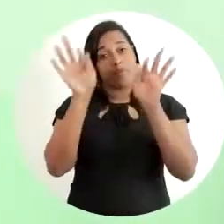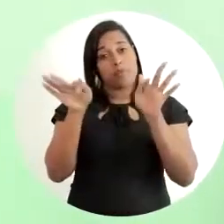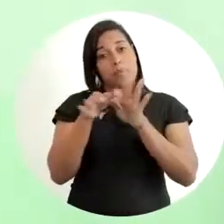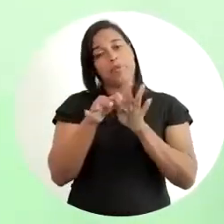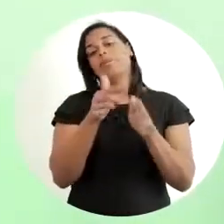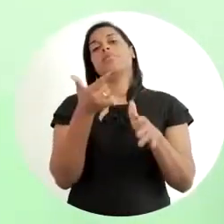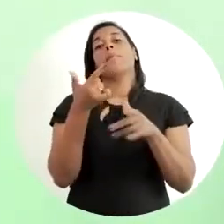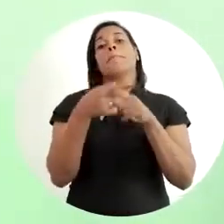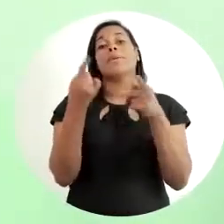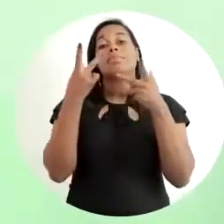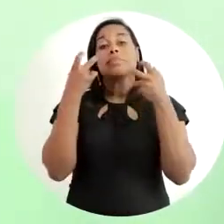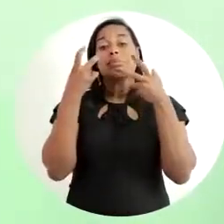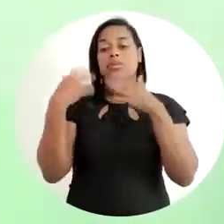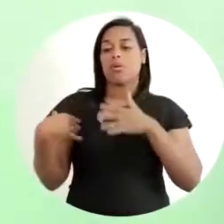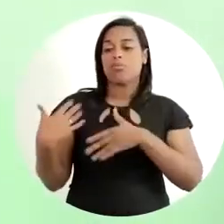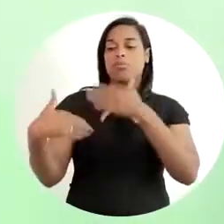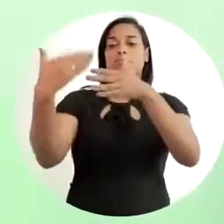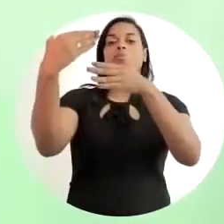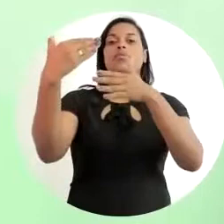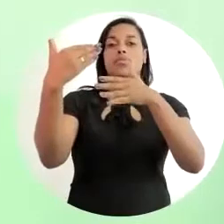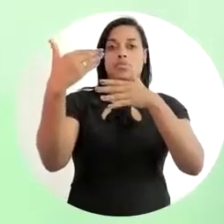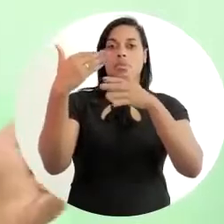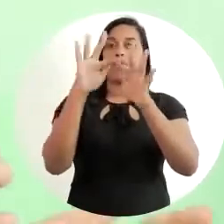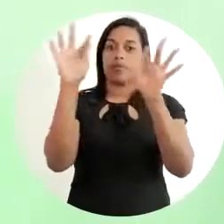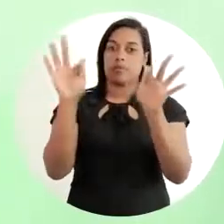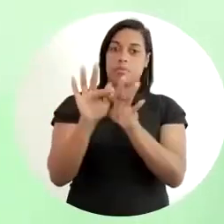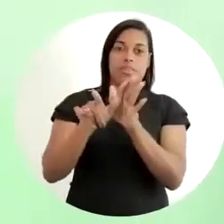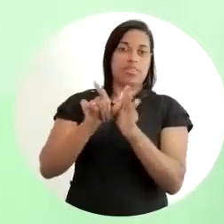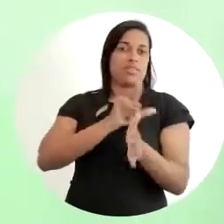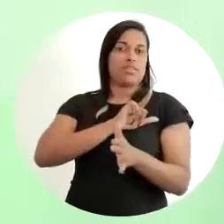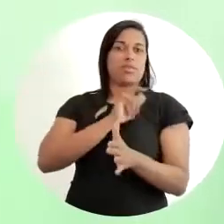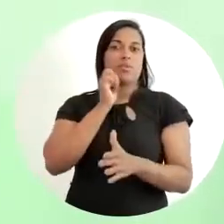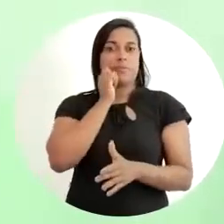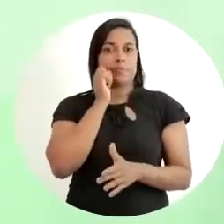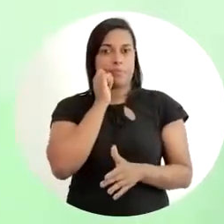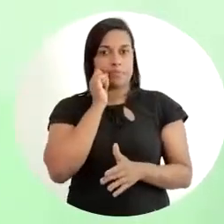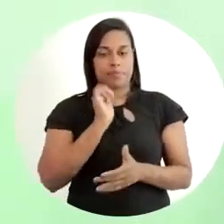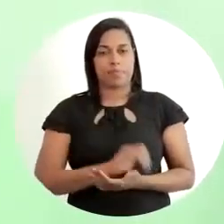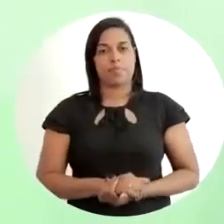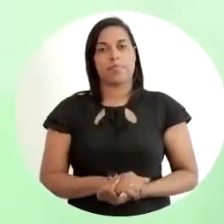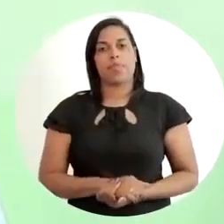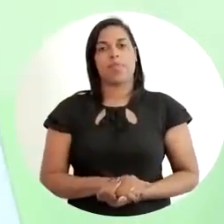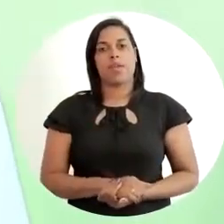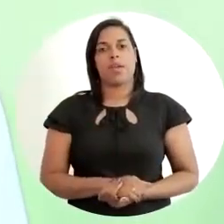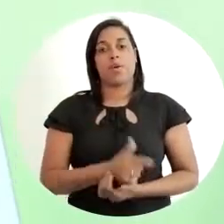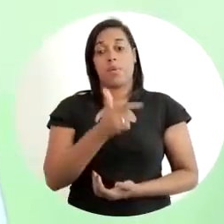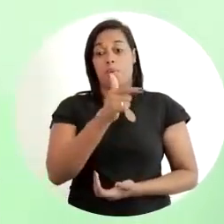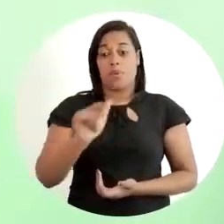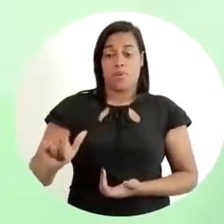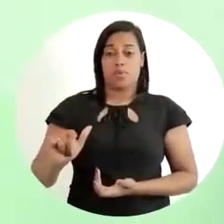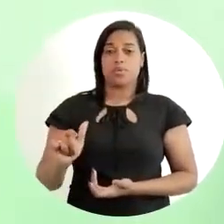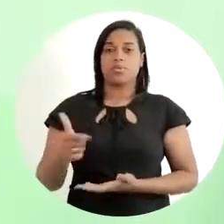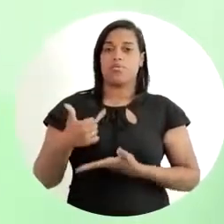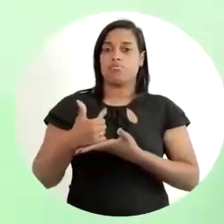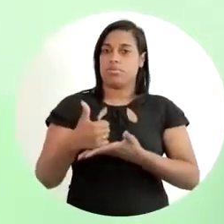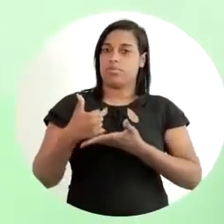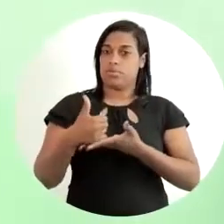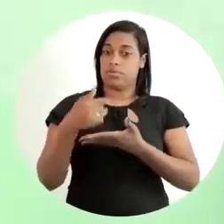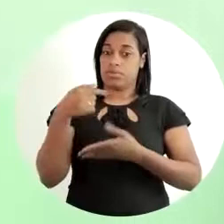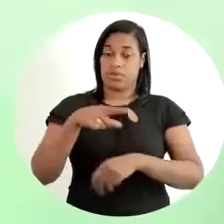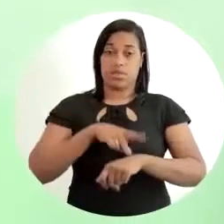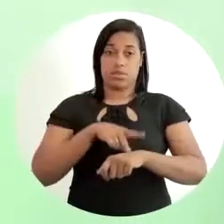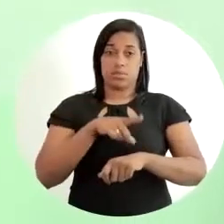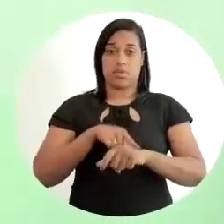formato tradicional, mas se percebe um avanço em relação ao formato anterior. Uma outra